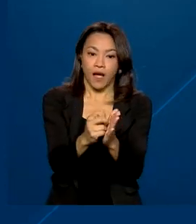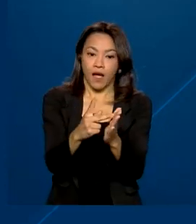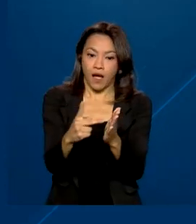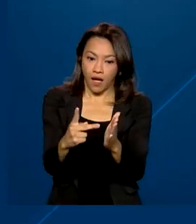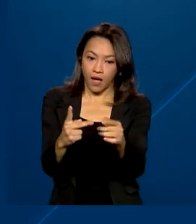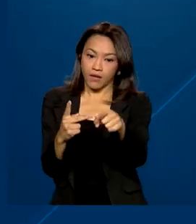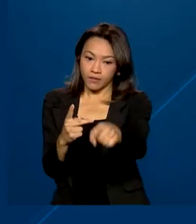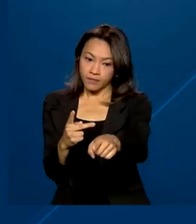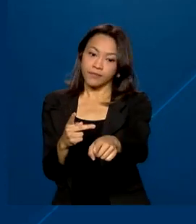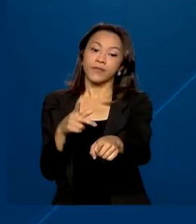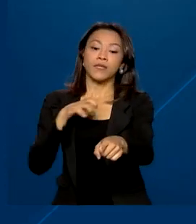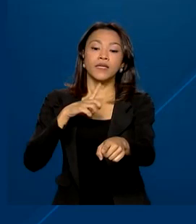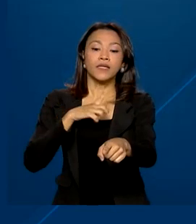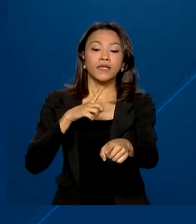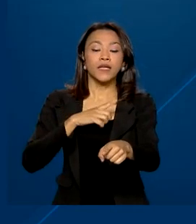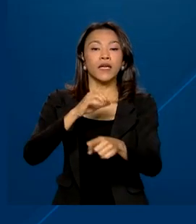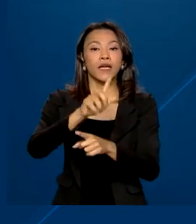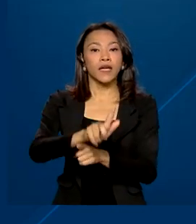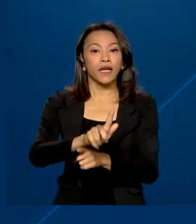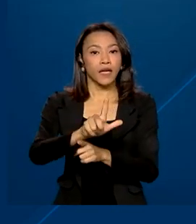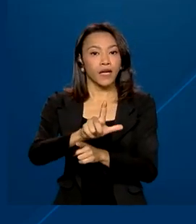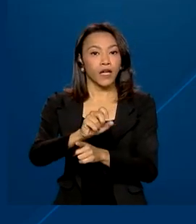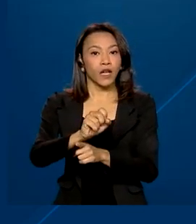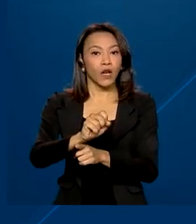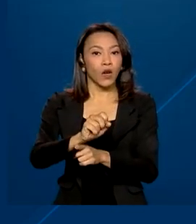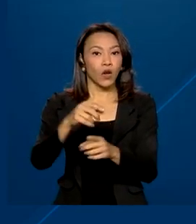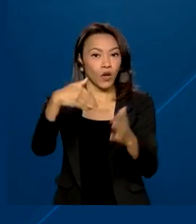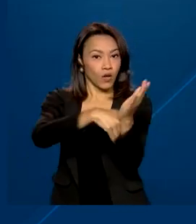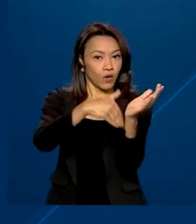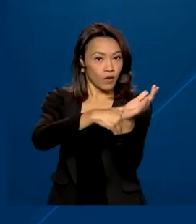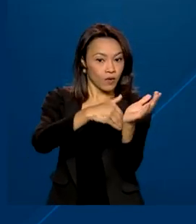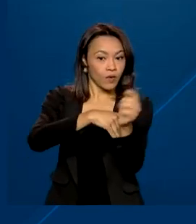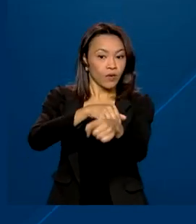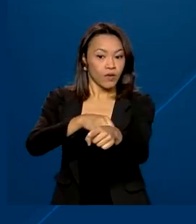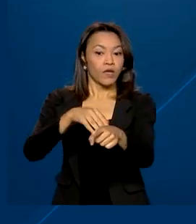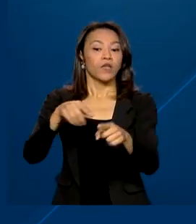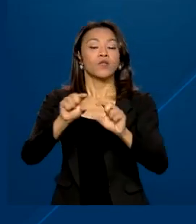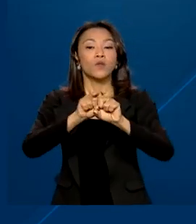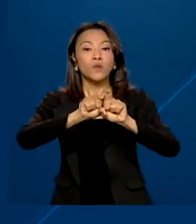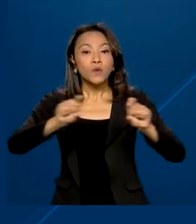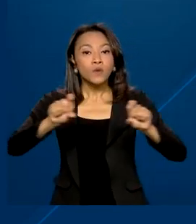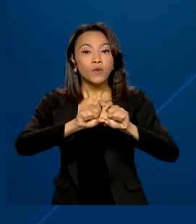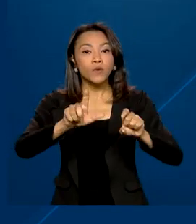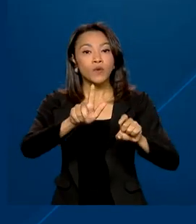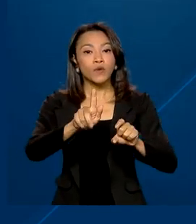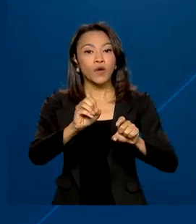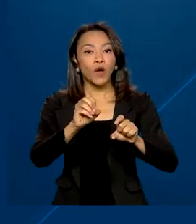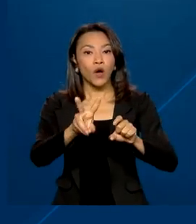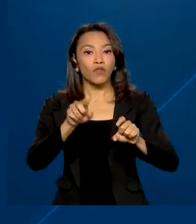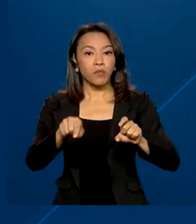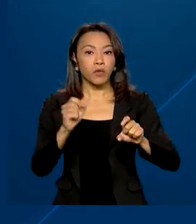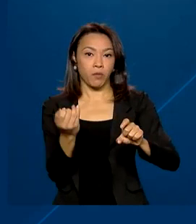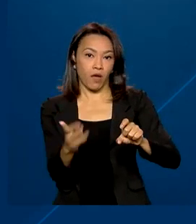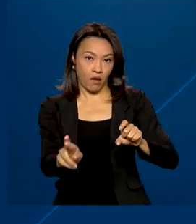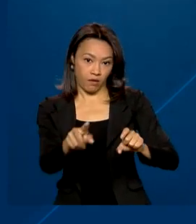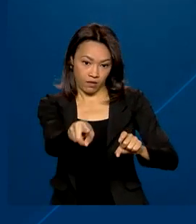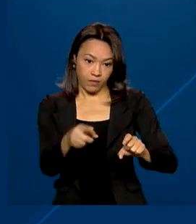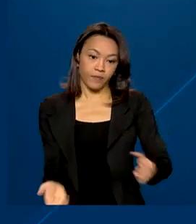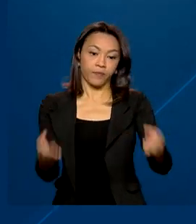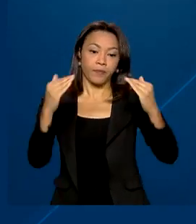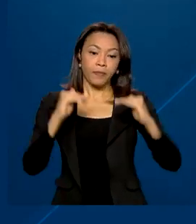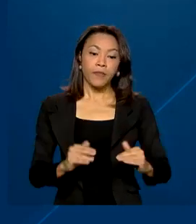Trânsito e possuírem login no site gov.br. Outra exigência é que o Detran, onde o veículo